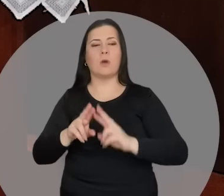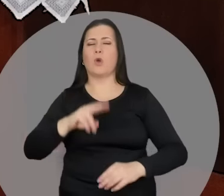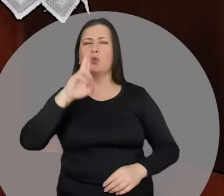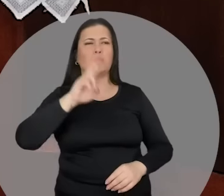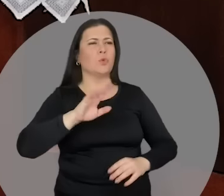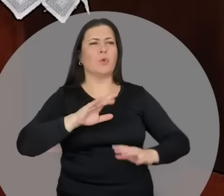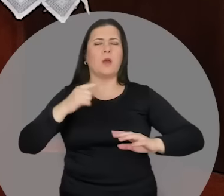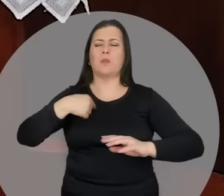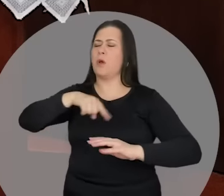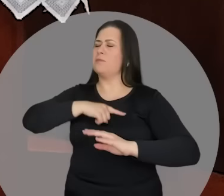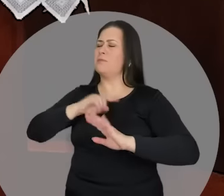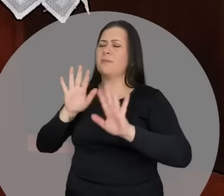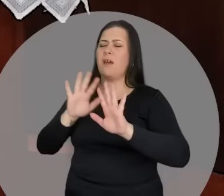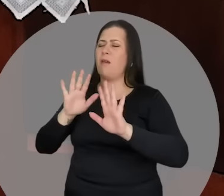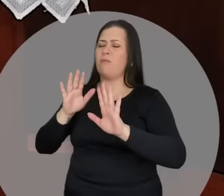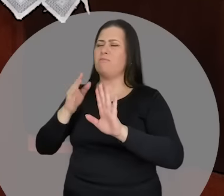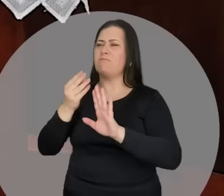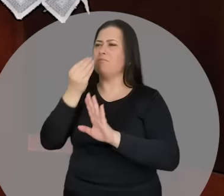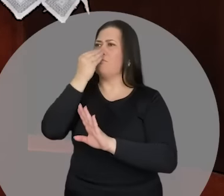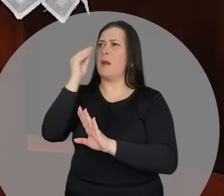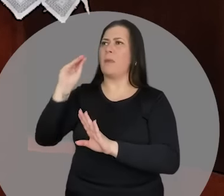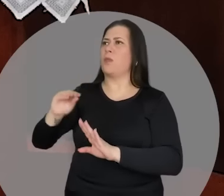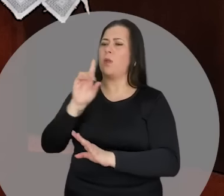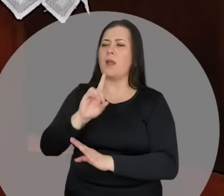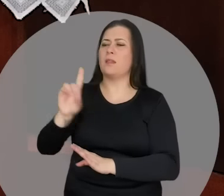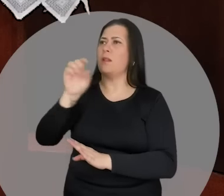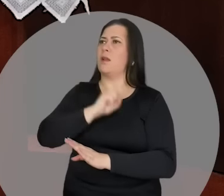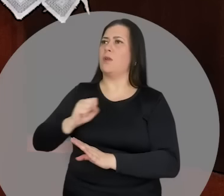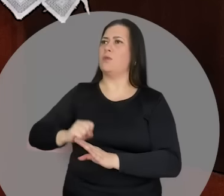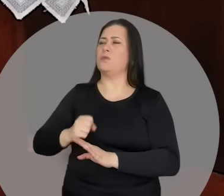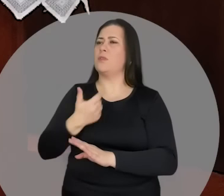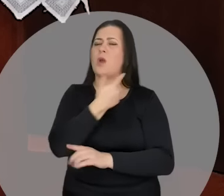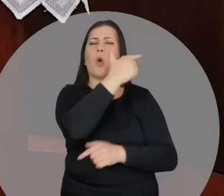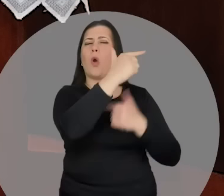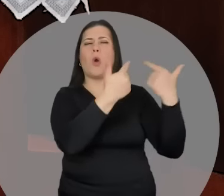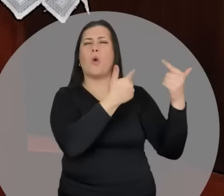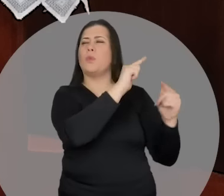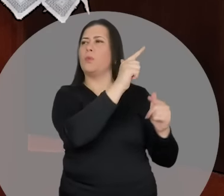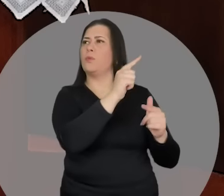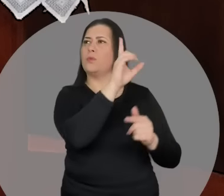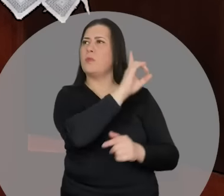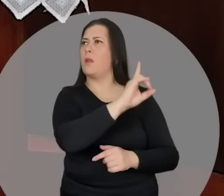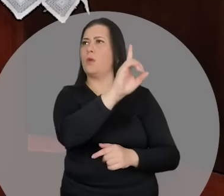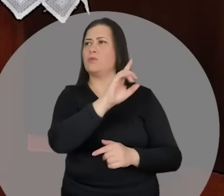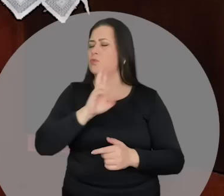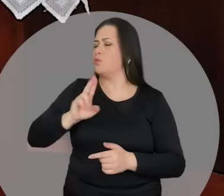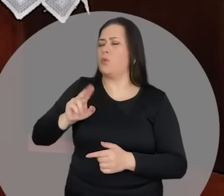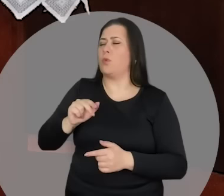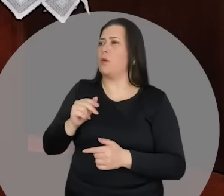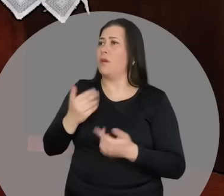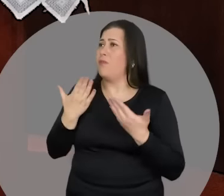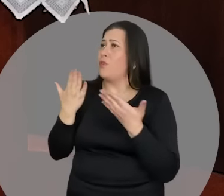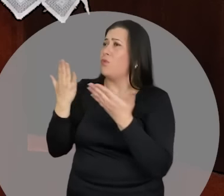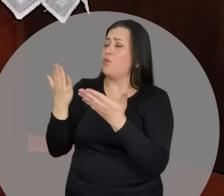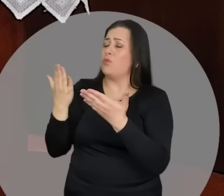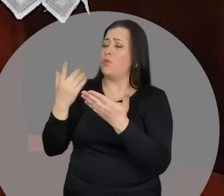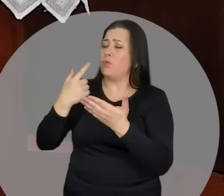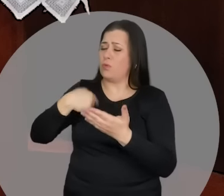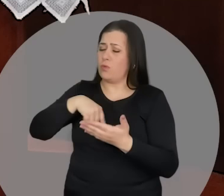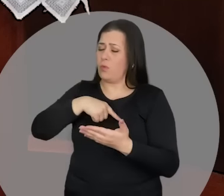poderíamos pensar em abandonar o Senhor para servir outros deuses. Foi o Senhor, nosso